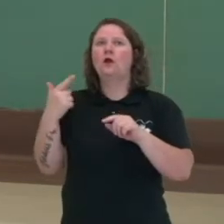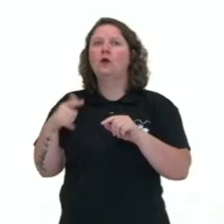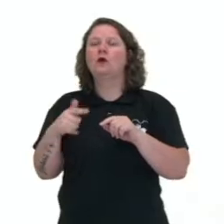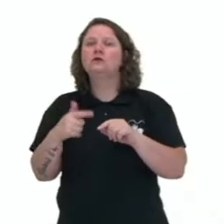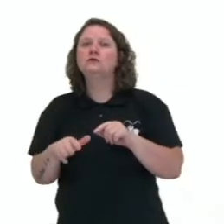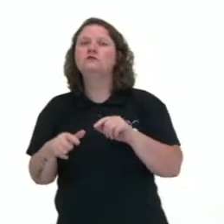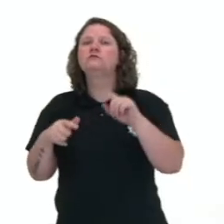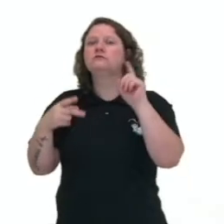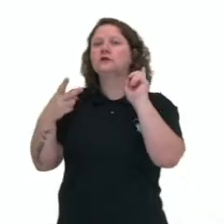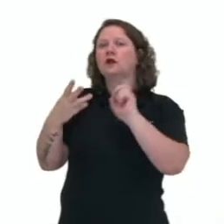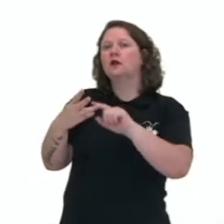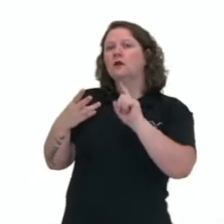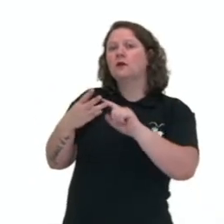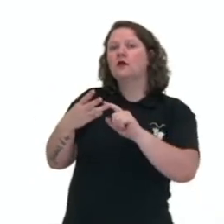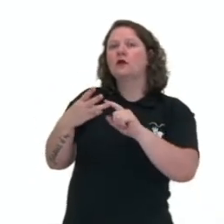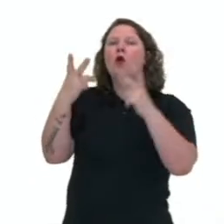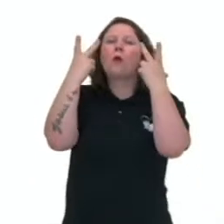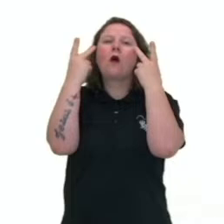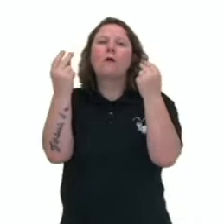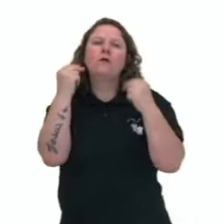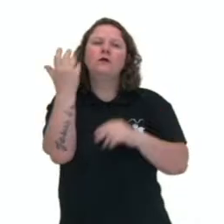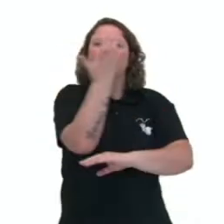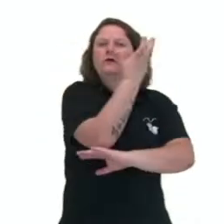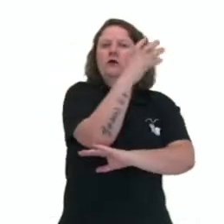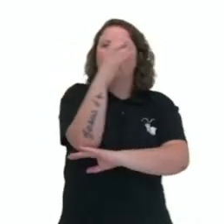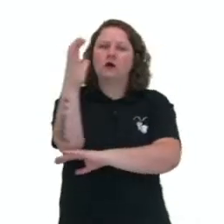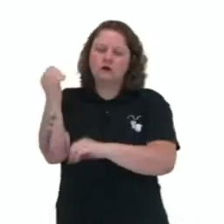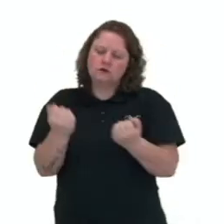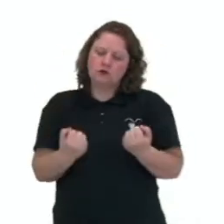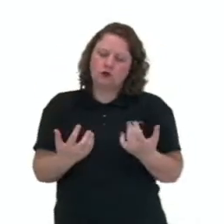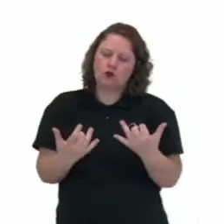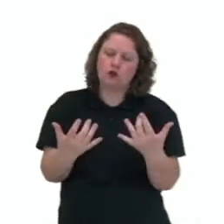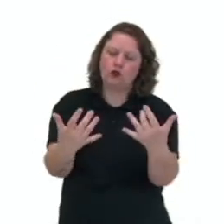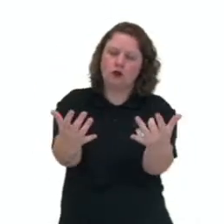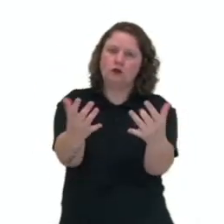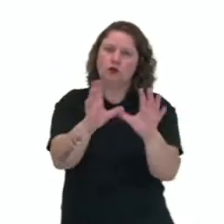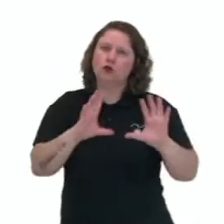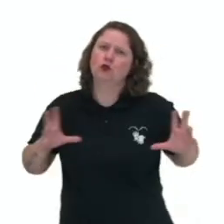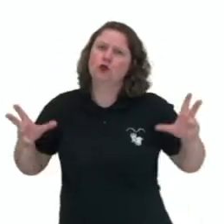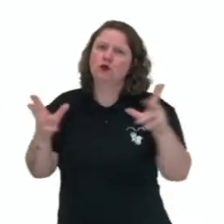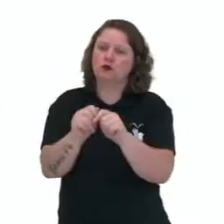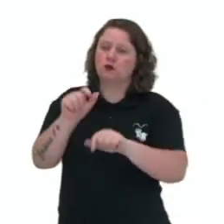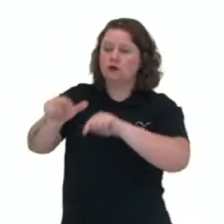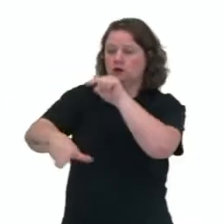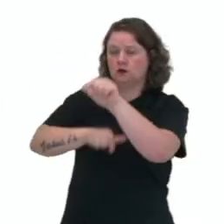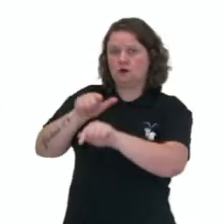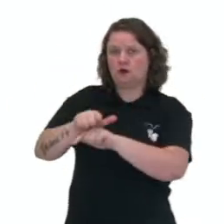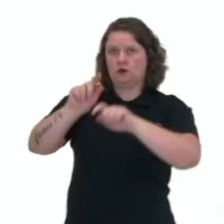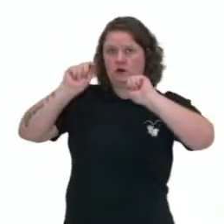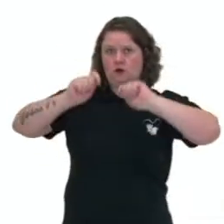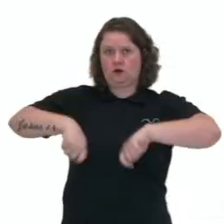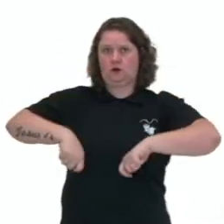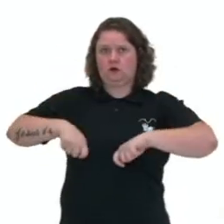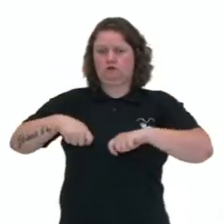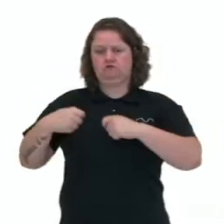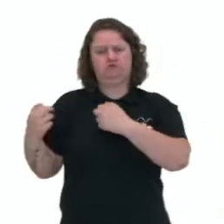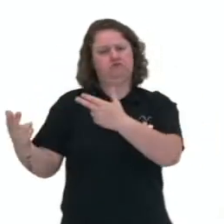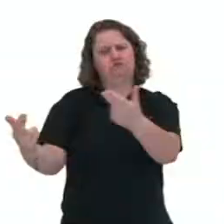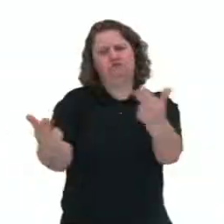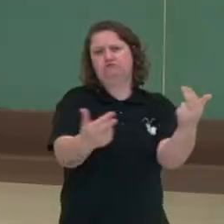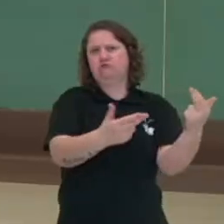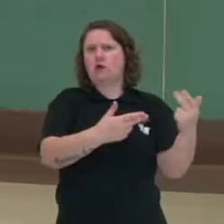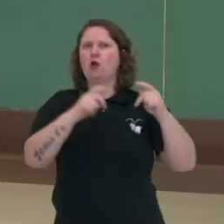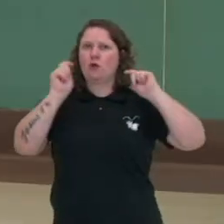E as terras comunais, florestas, pastagens, usado por todos os trabalhadores do feudo. Como diz o nome, comunal.